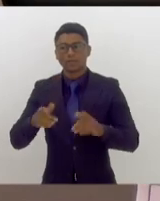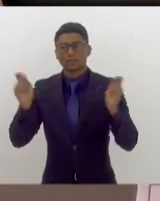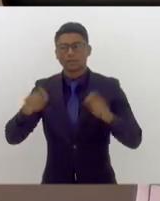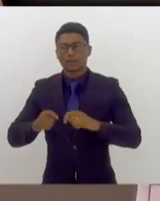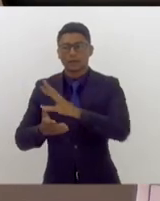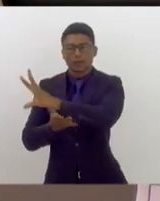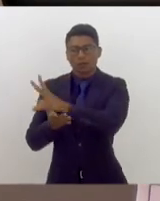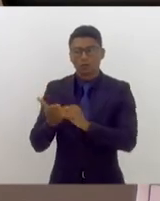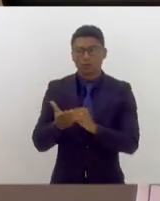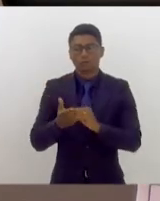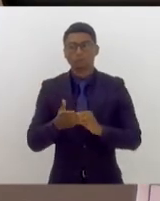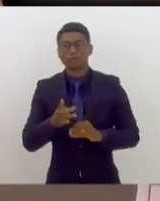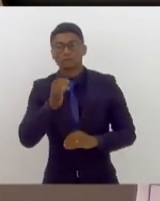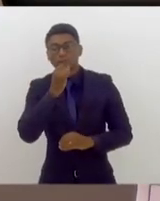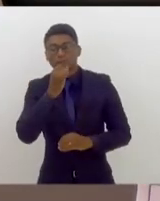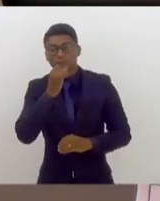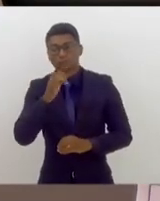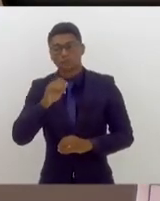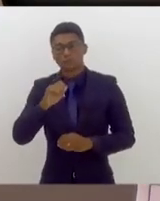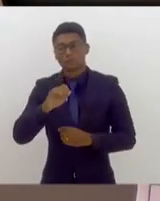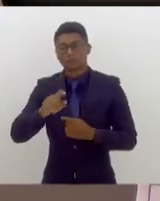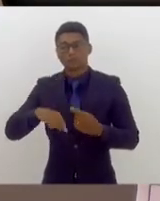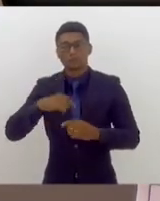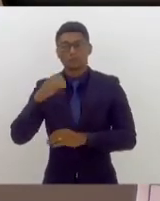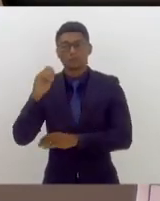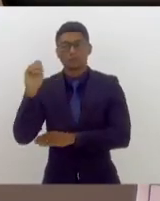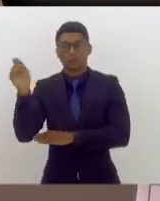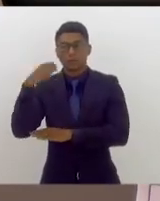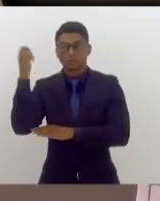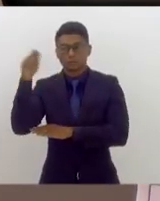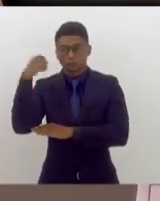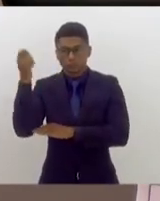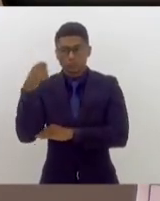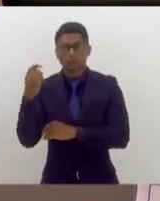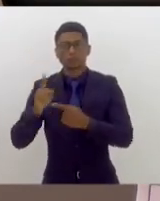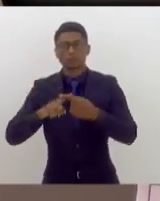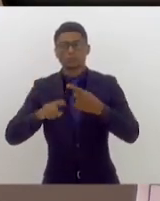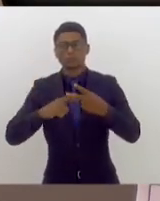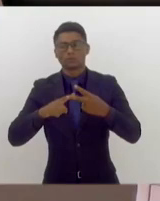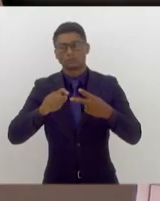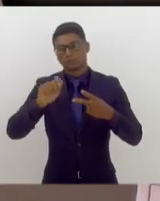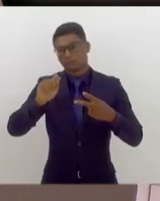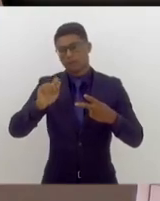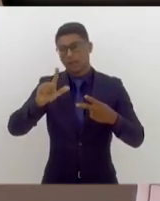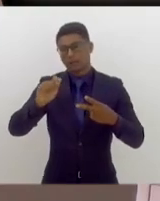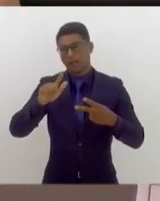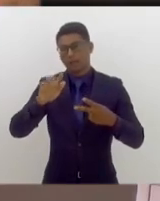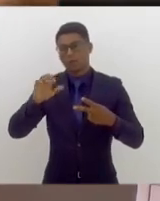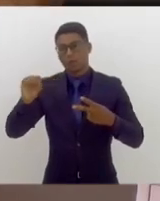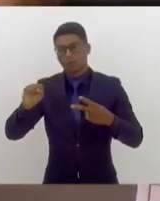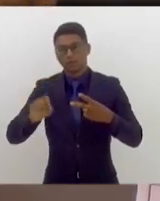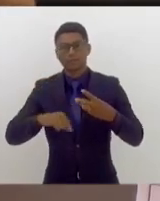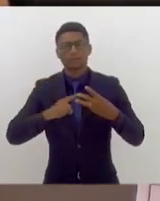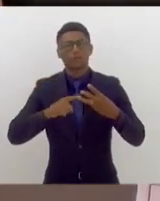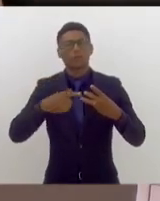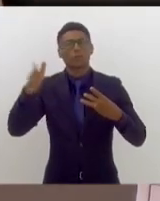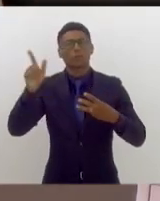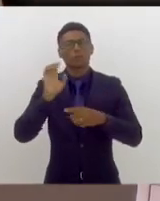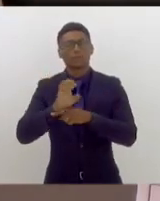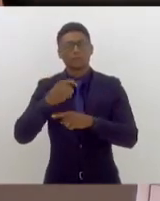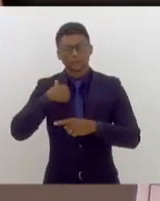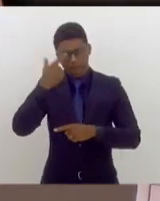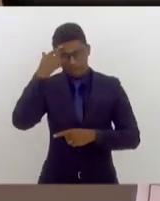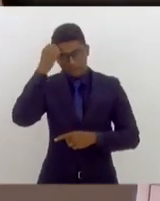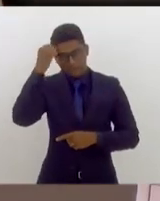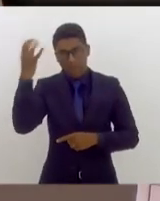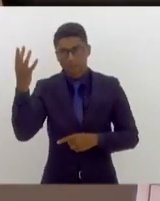Folha. Alagoas é um, Rio Grande do Sul é outro, e tem um terceiro estado que agora não me recordo. Então, a gente...